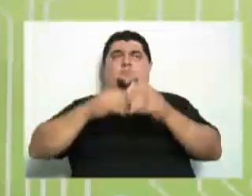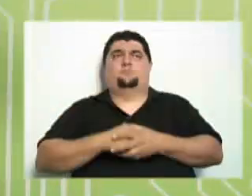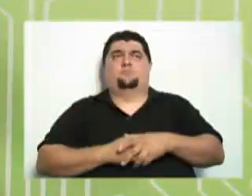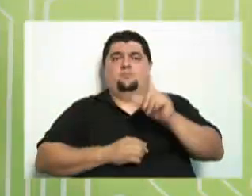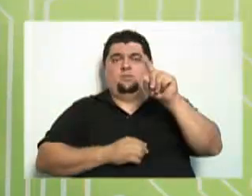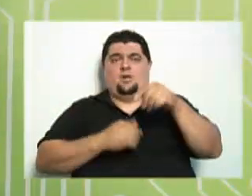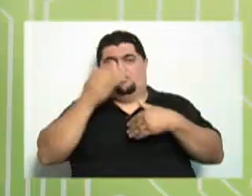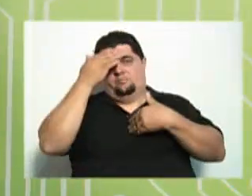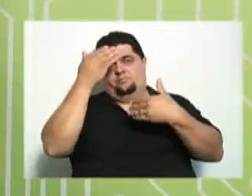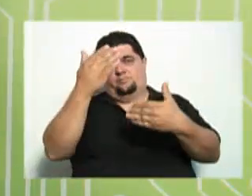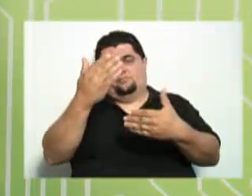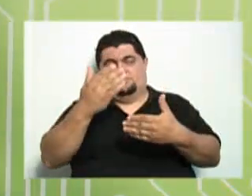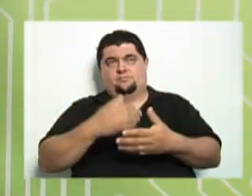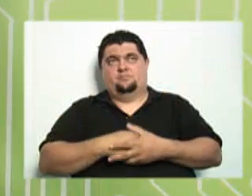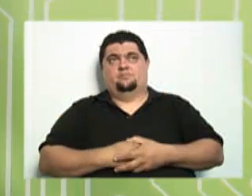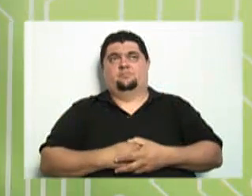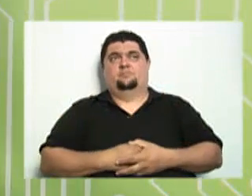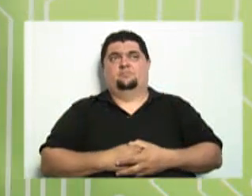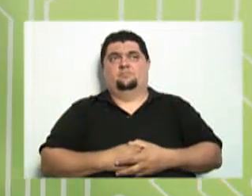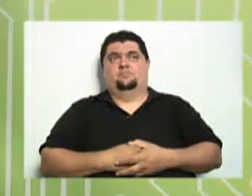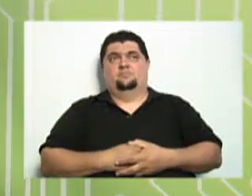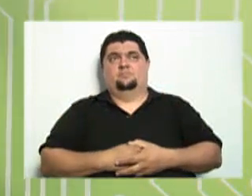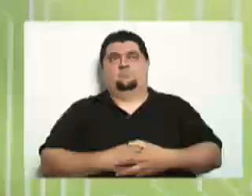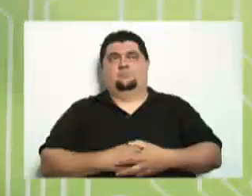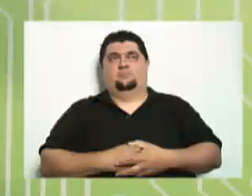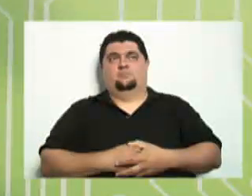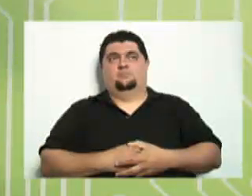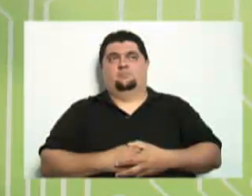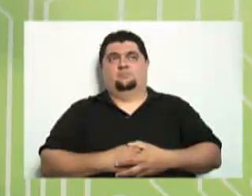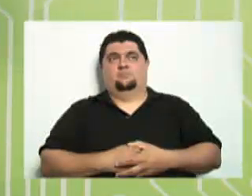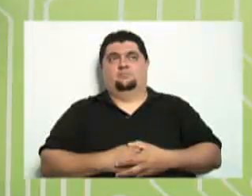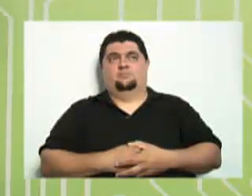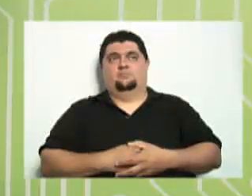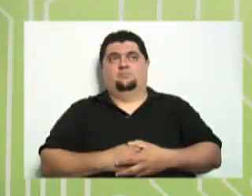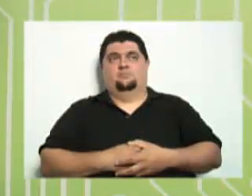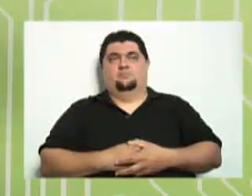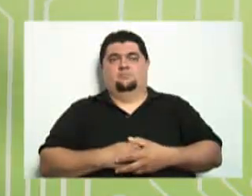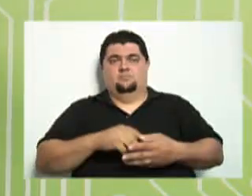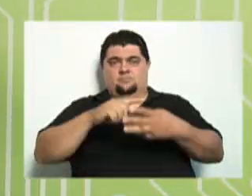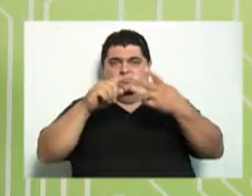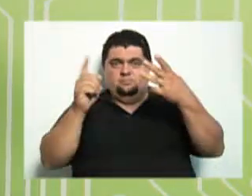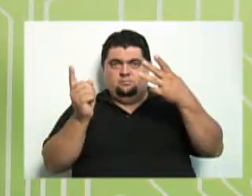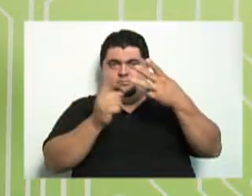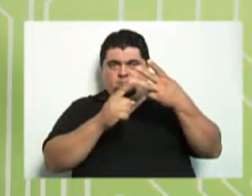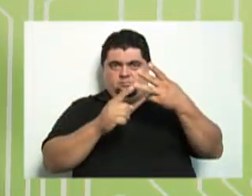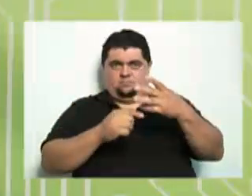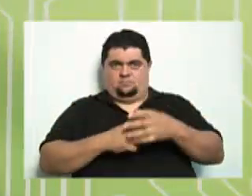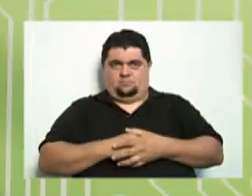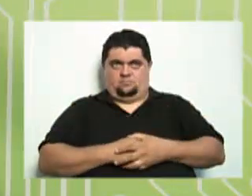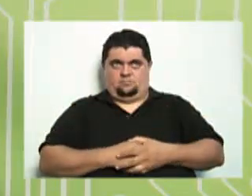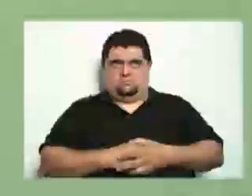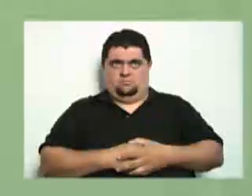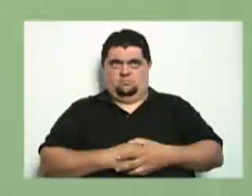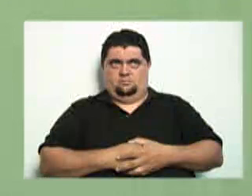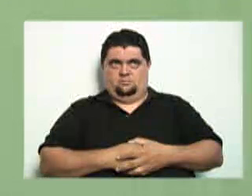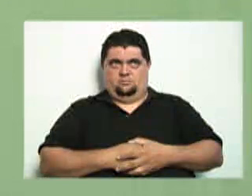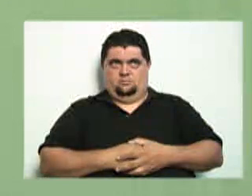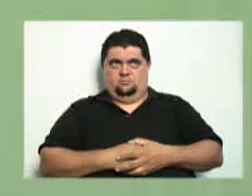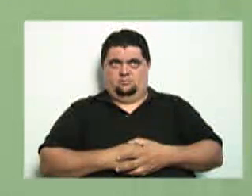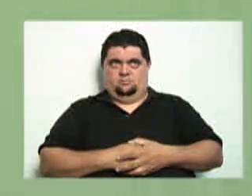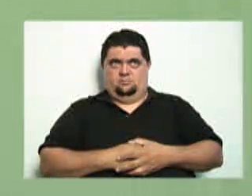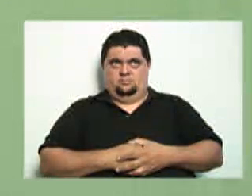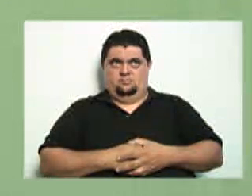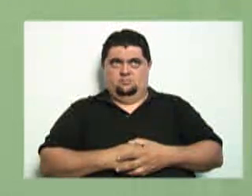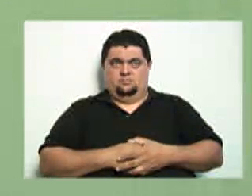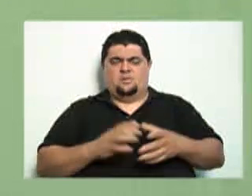mesmo. Muito obrigado, pessoal de Alta Floresta, respondendo a nossa pergunta aqui. Vamos para a nossa terceira pergunta? Questão 3.